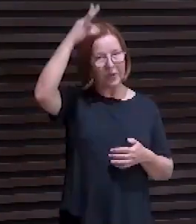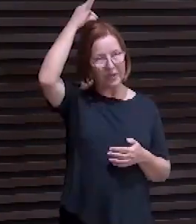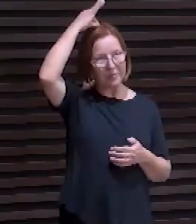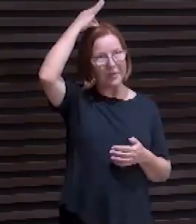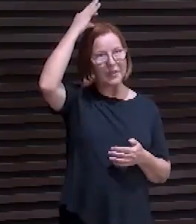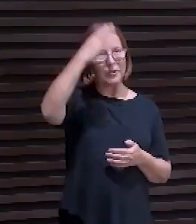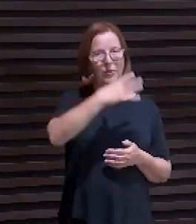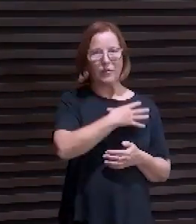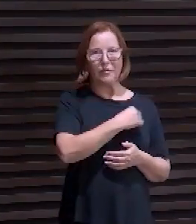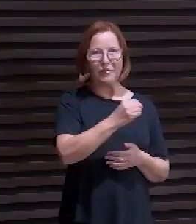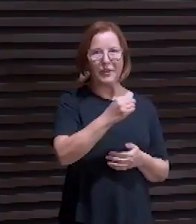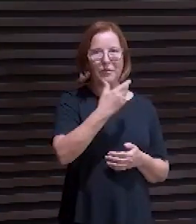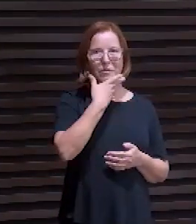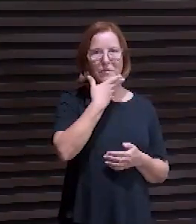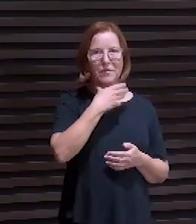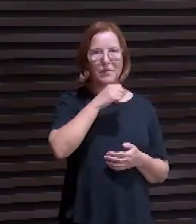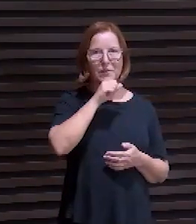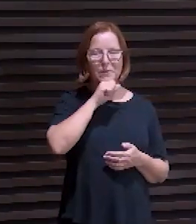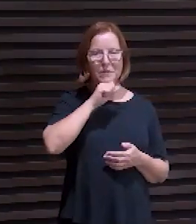Filho e o Pai.